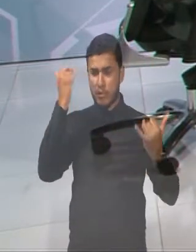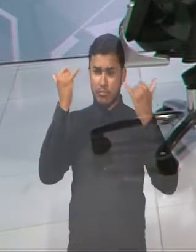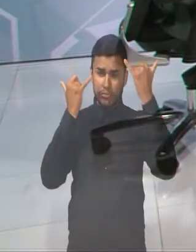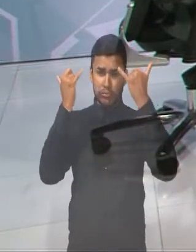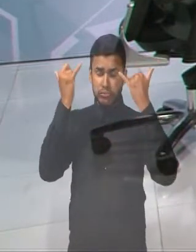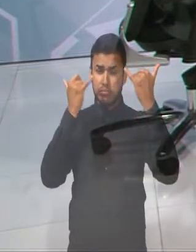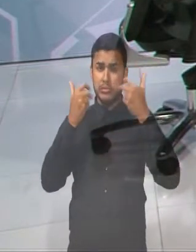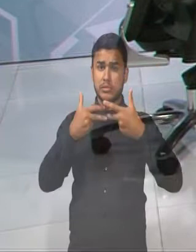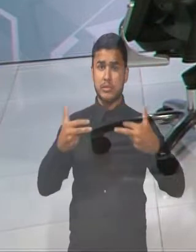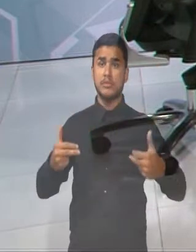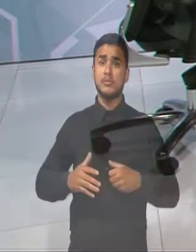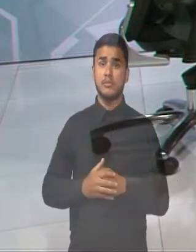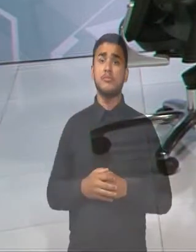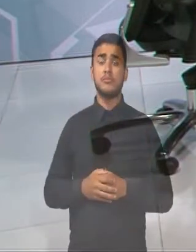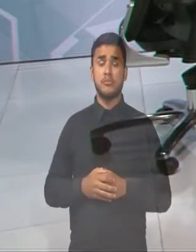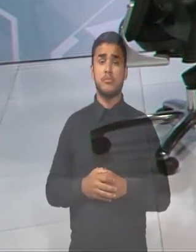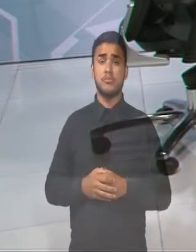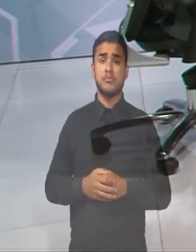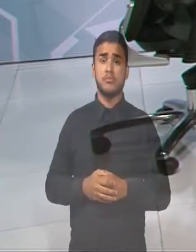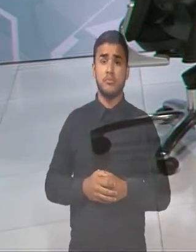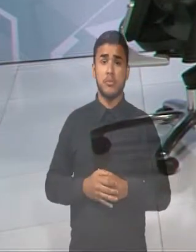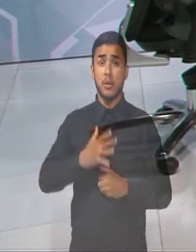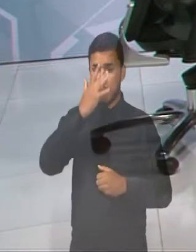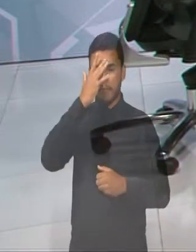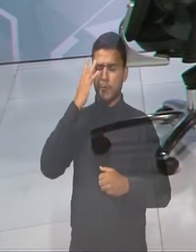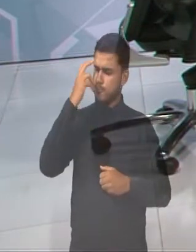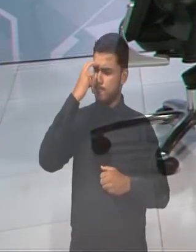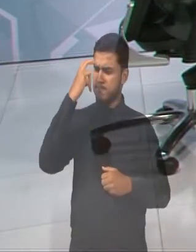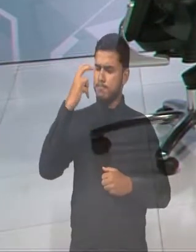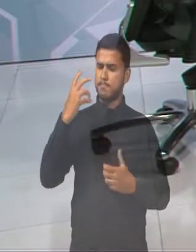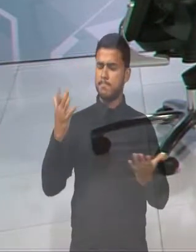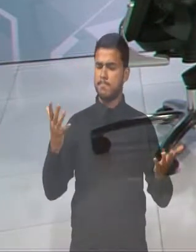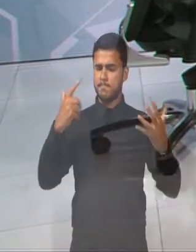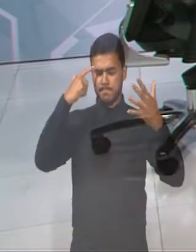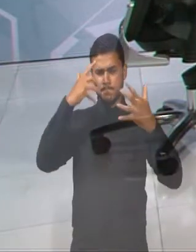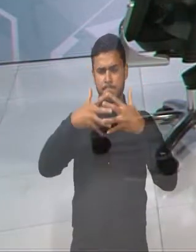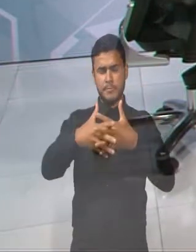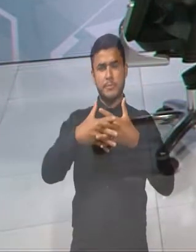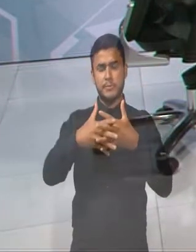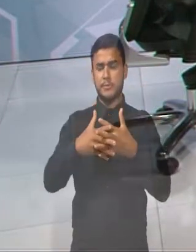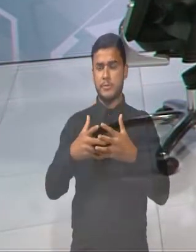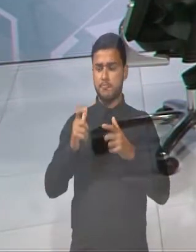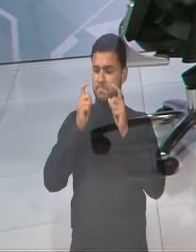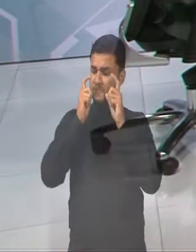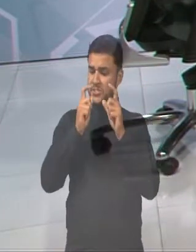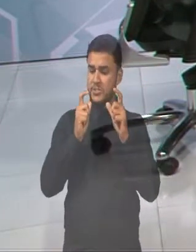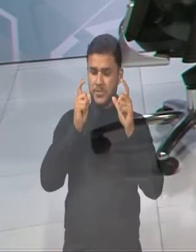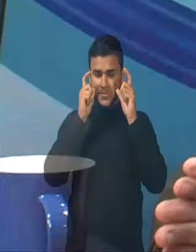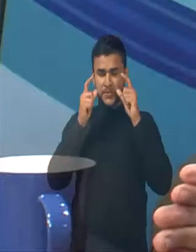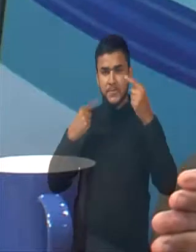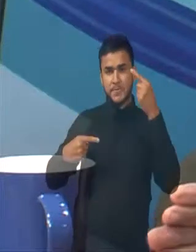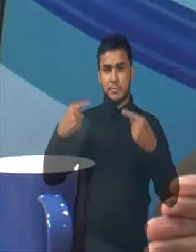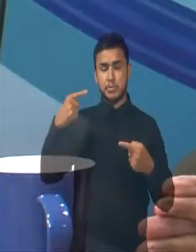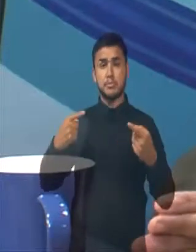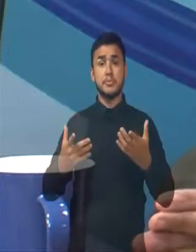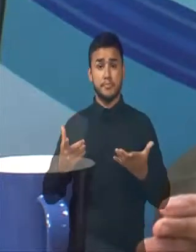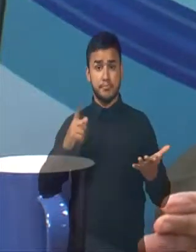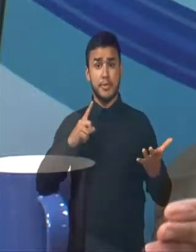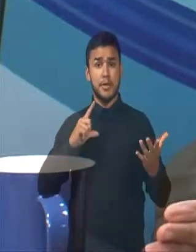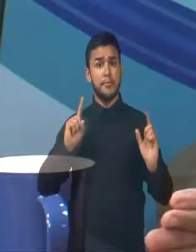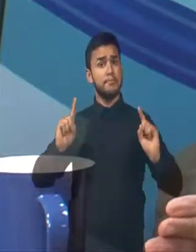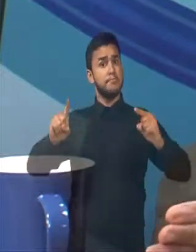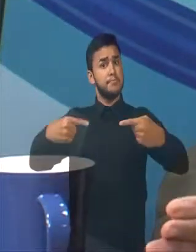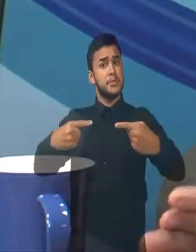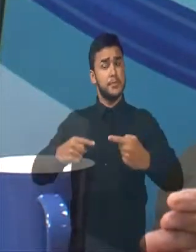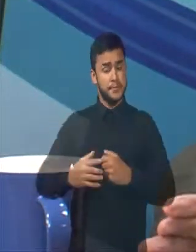simples, confunde até ou talvez principalmente os intelectuais, porque eles absorvem mais informação. Né? Mas até para